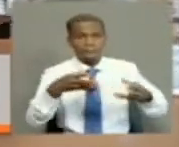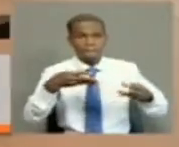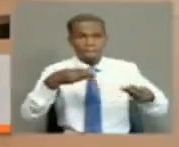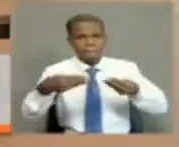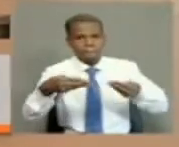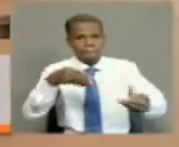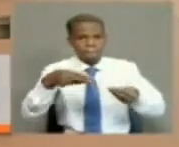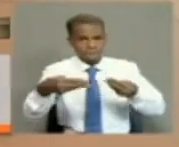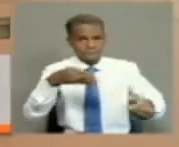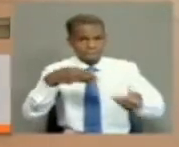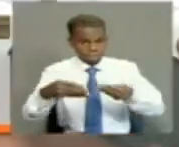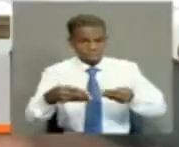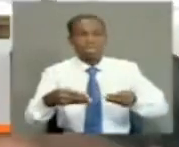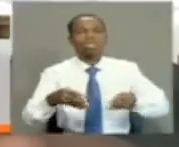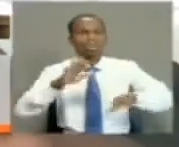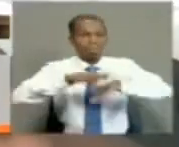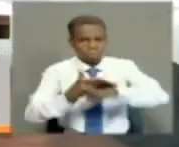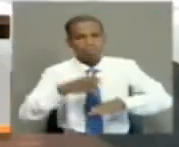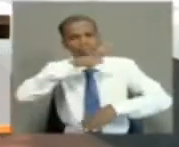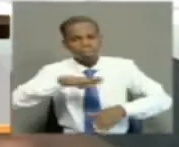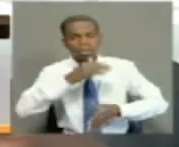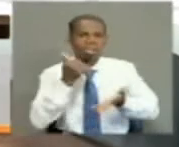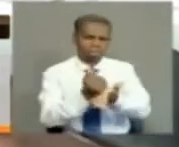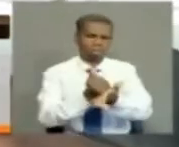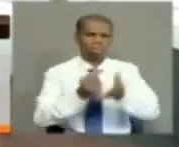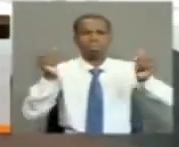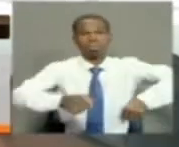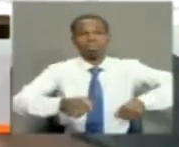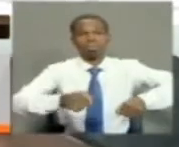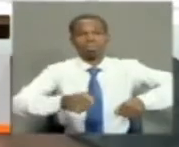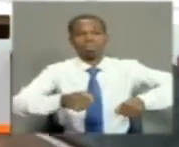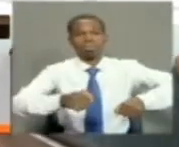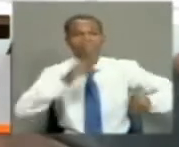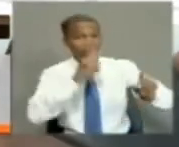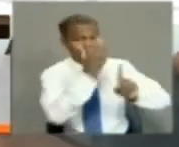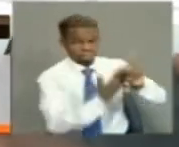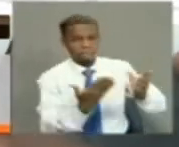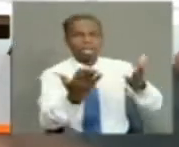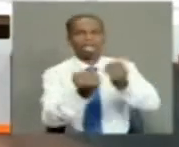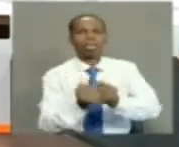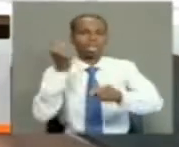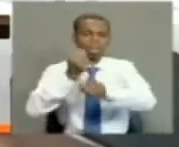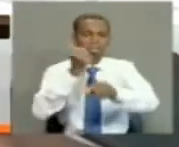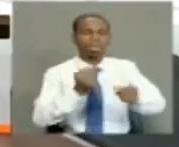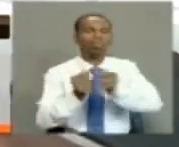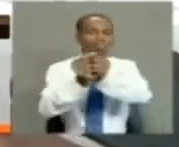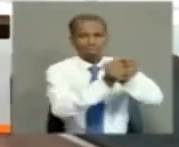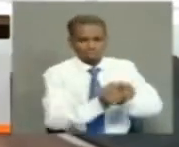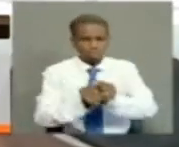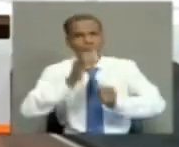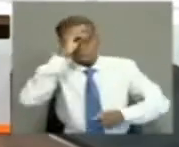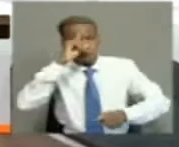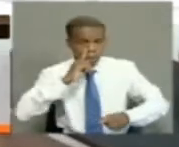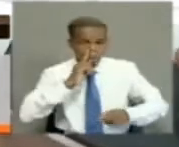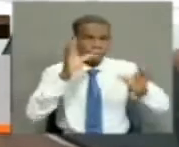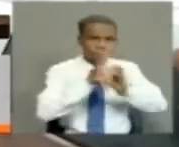a garantia da renda das famílias. Nós vamos trabalhar com os captadores para que sejam eles a nossa fonte,